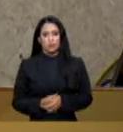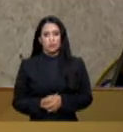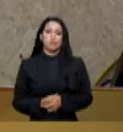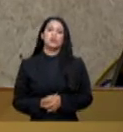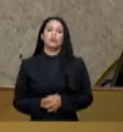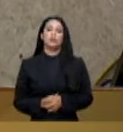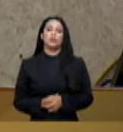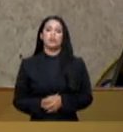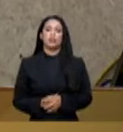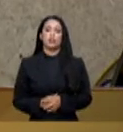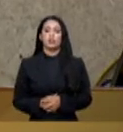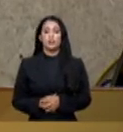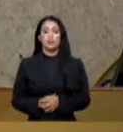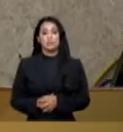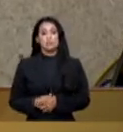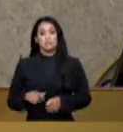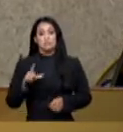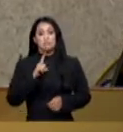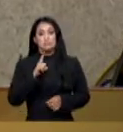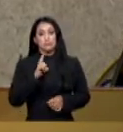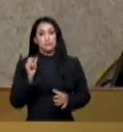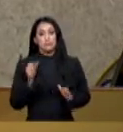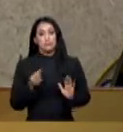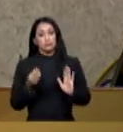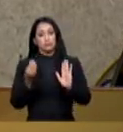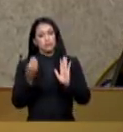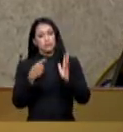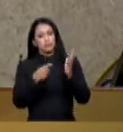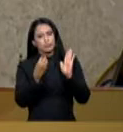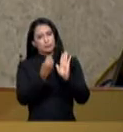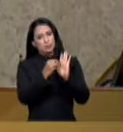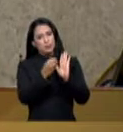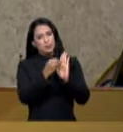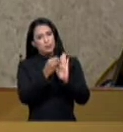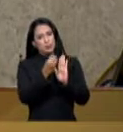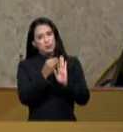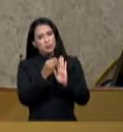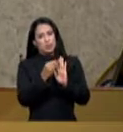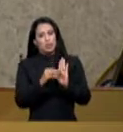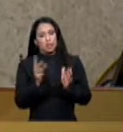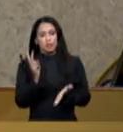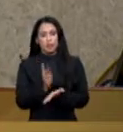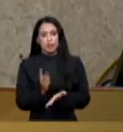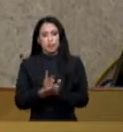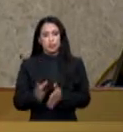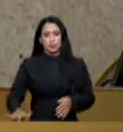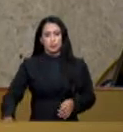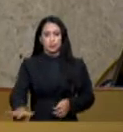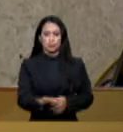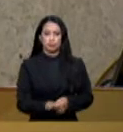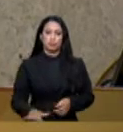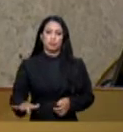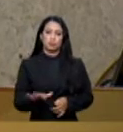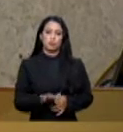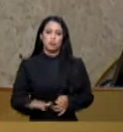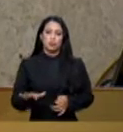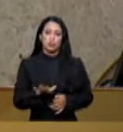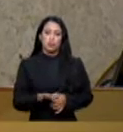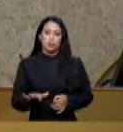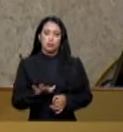E aí aqui eu destaquei alguns aspectos, né, ainda nessa área. O